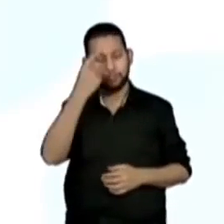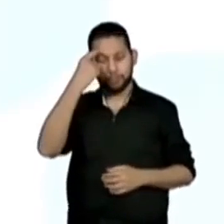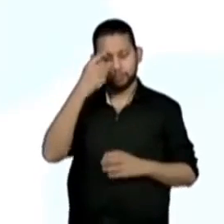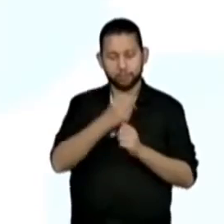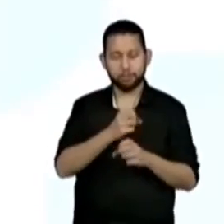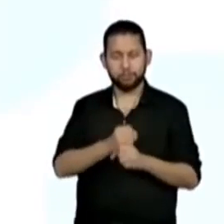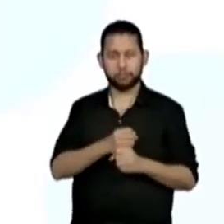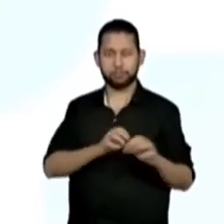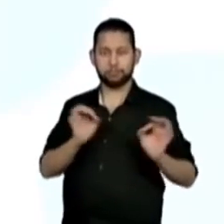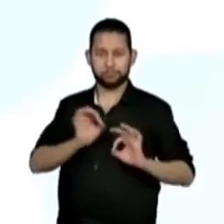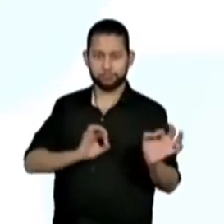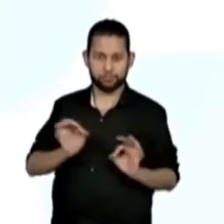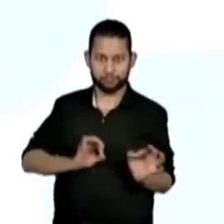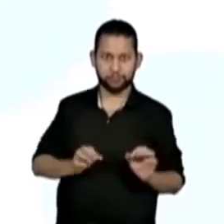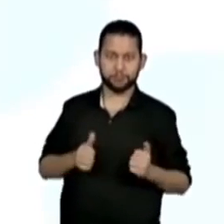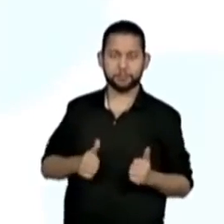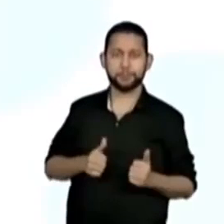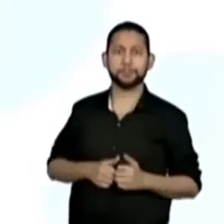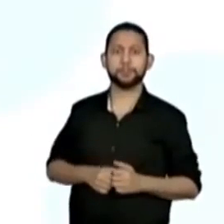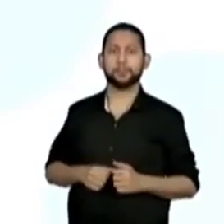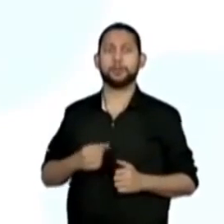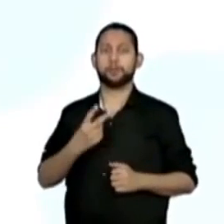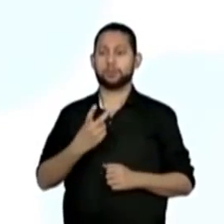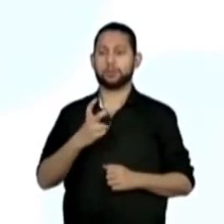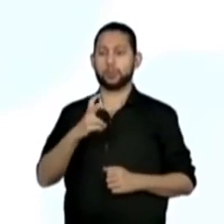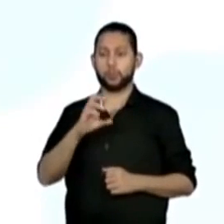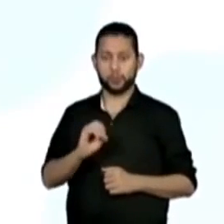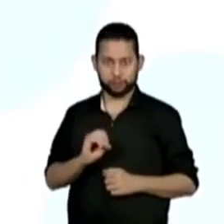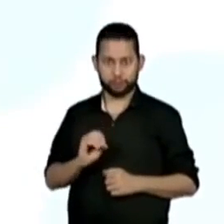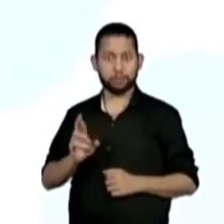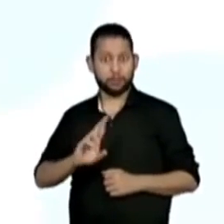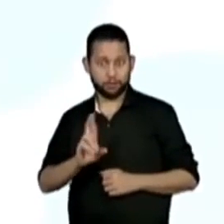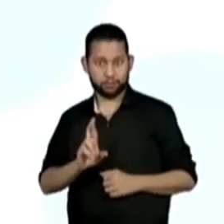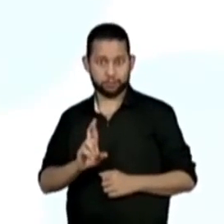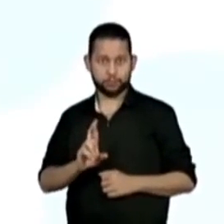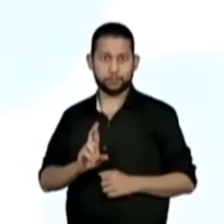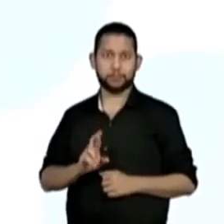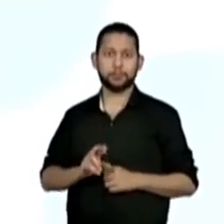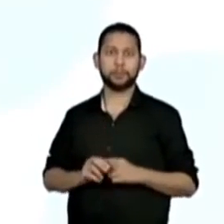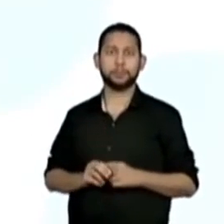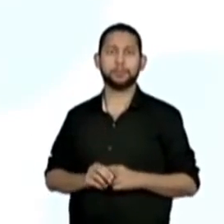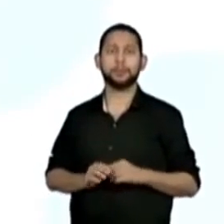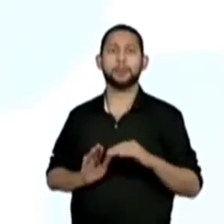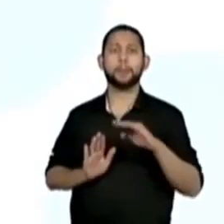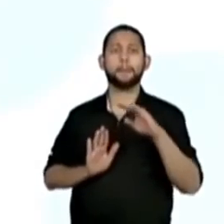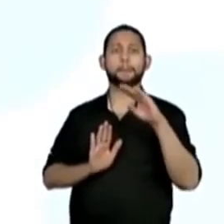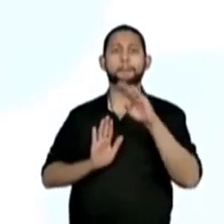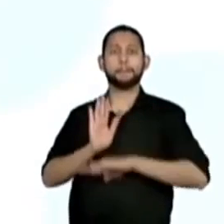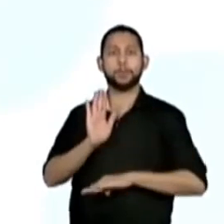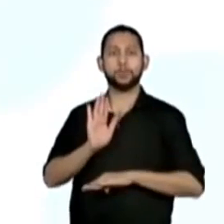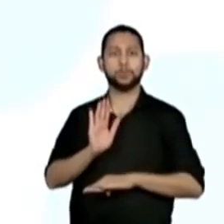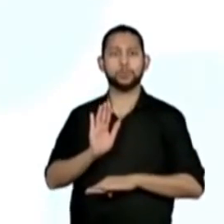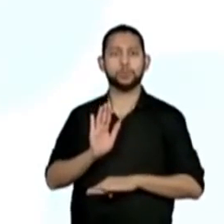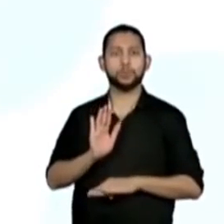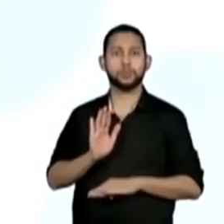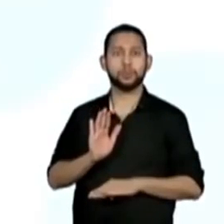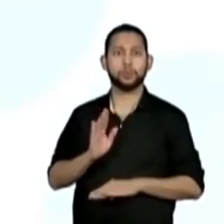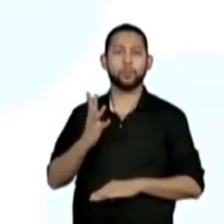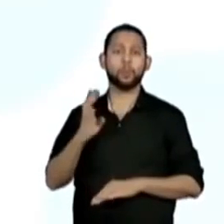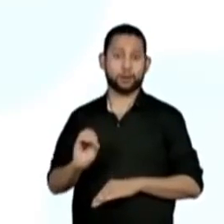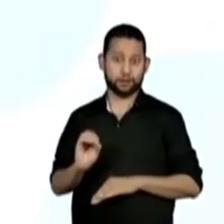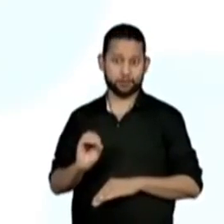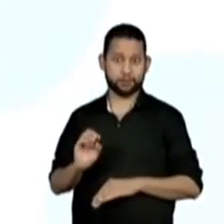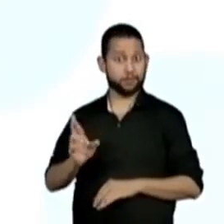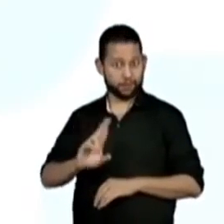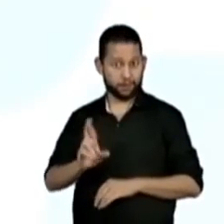cálculo mental então R 250 menos